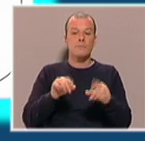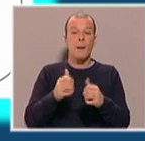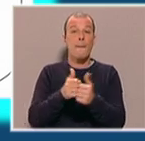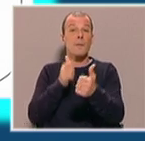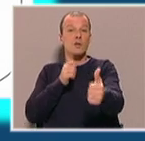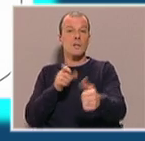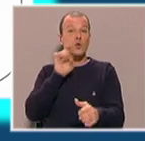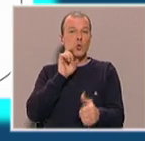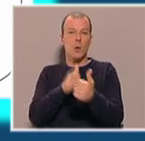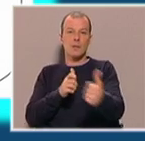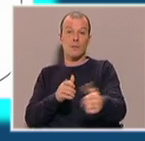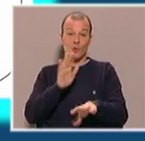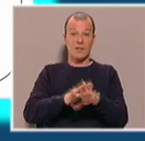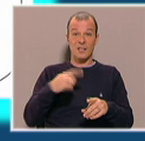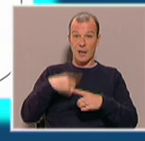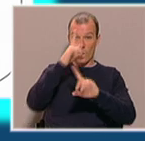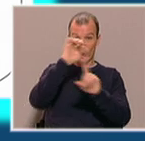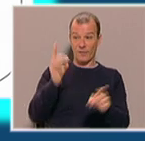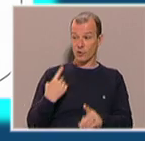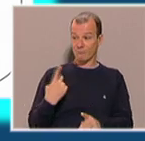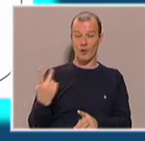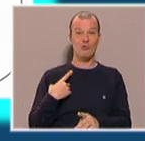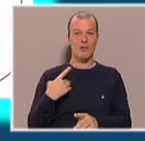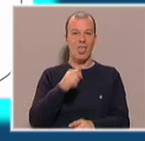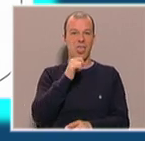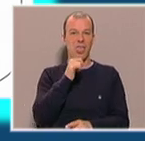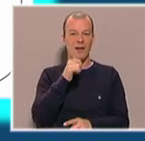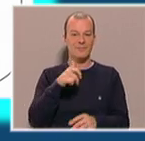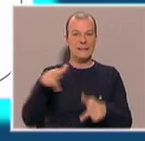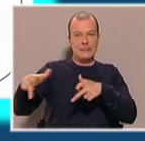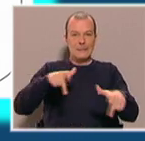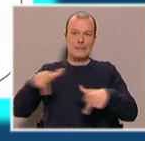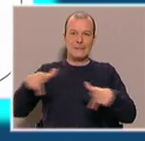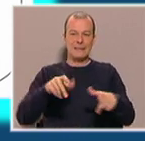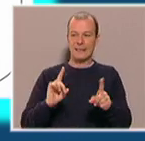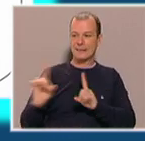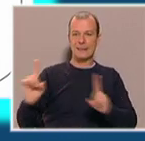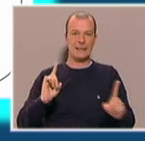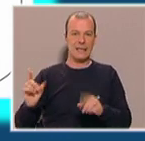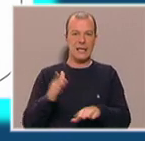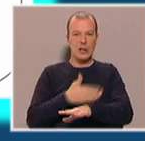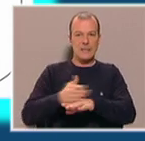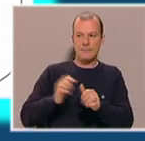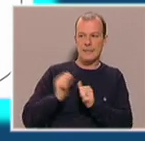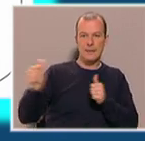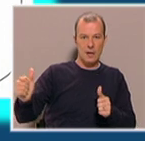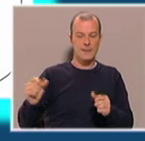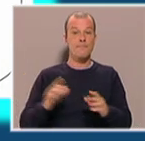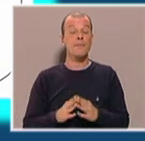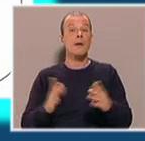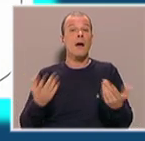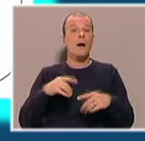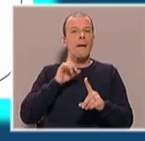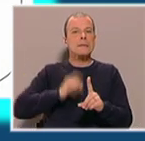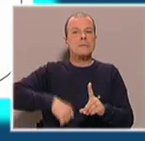distância de segurança, porque por isso é que eu e a professora Márcia estamos sempre aqui, mantemos aqui uma certa distância. Agora, a parte